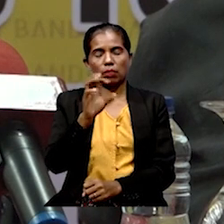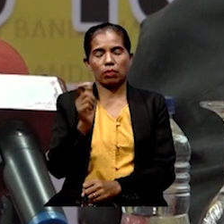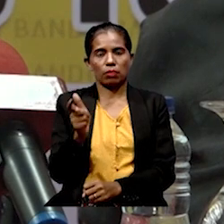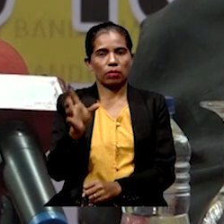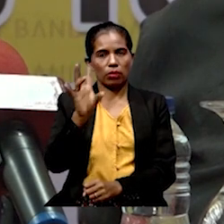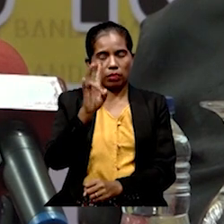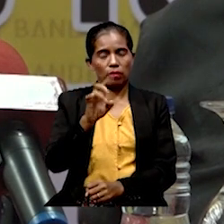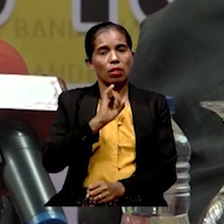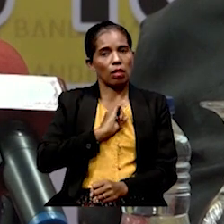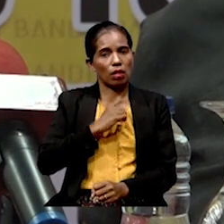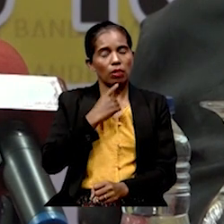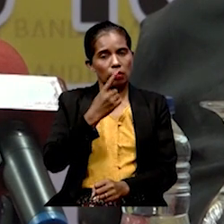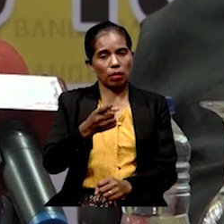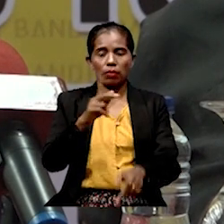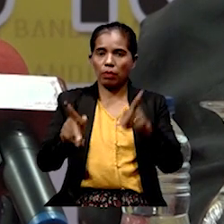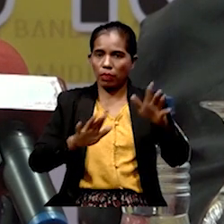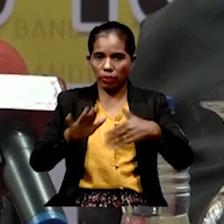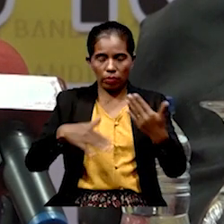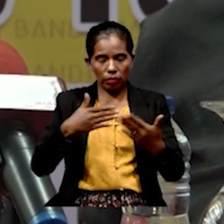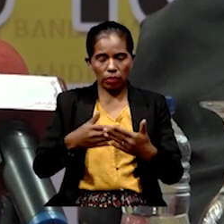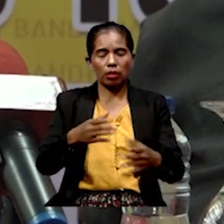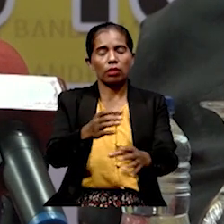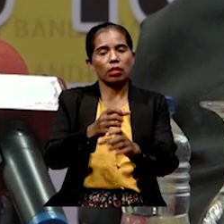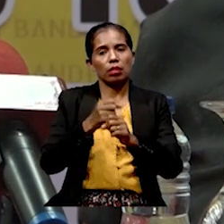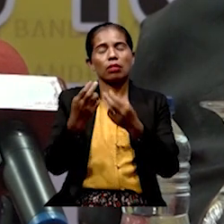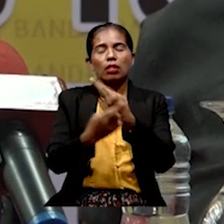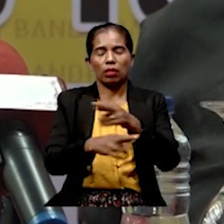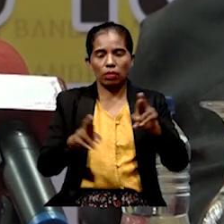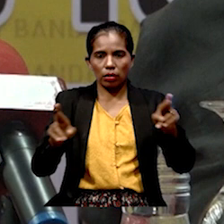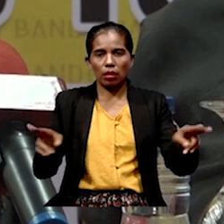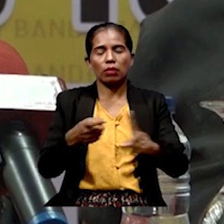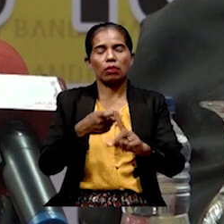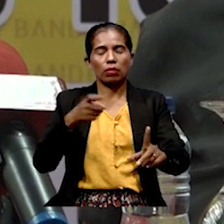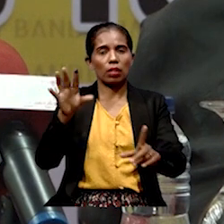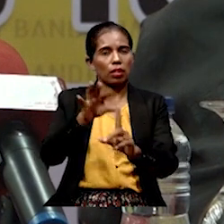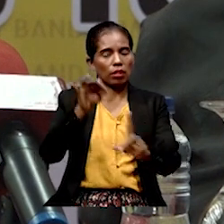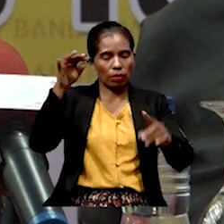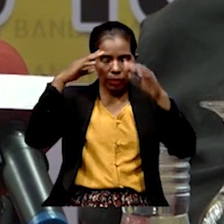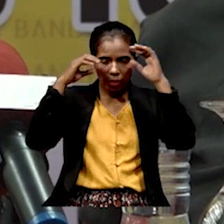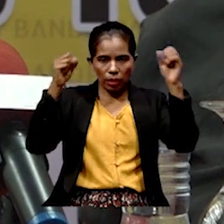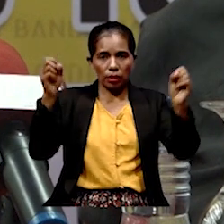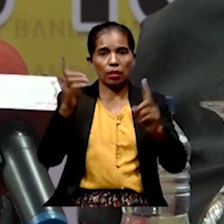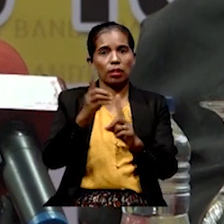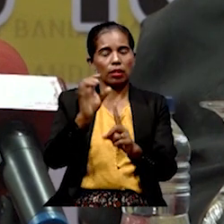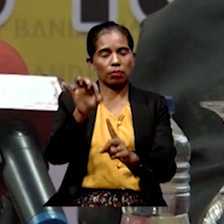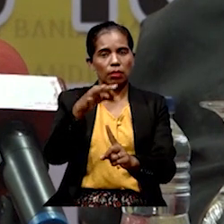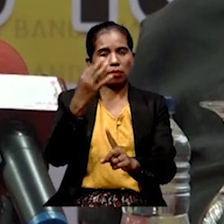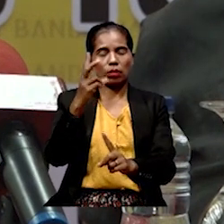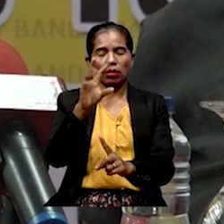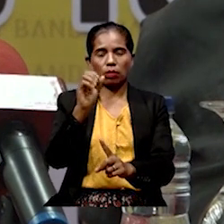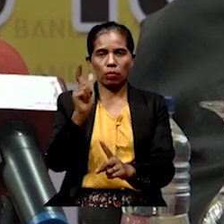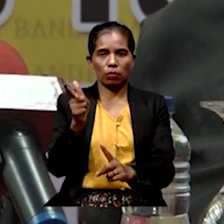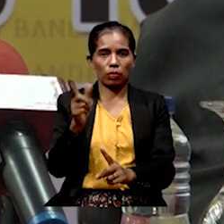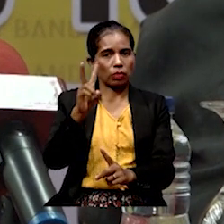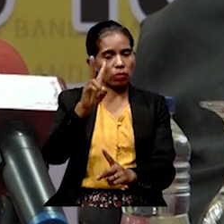2022-2027. Ao apela, ba povo tomak, ato cimo resultado, russe eleição presidencial, 19 de abril de 2022, rolar